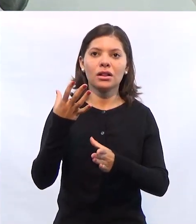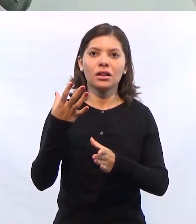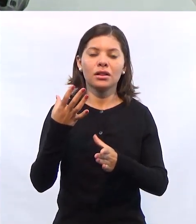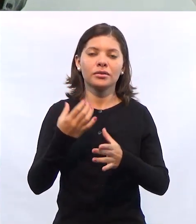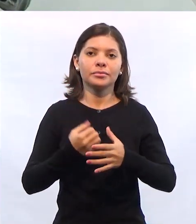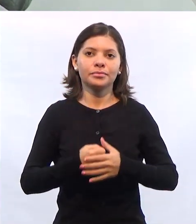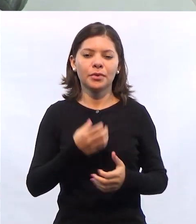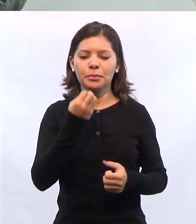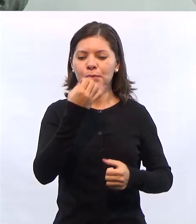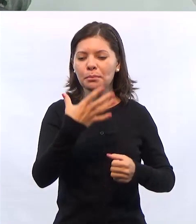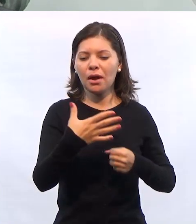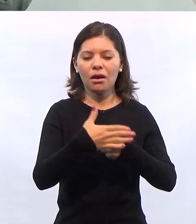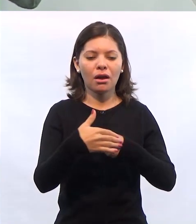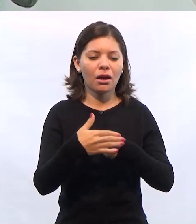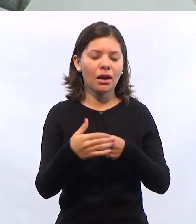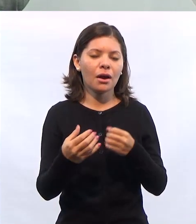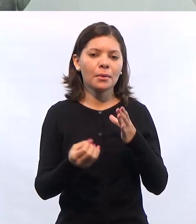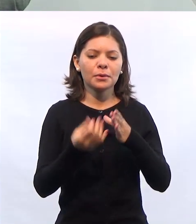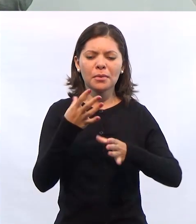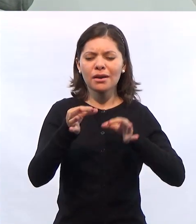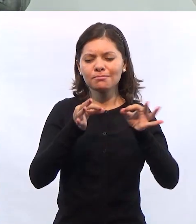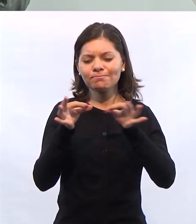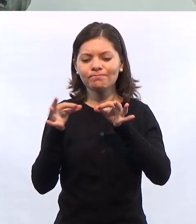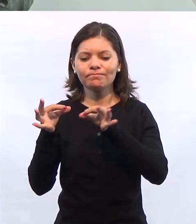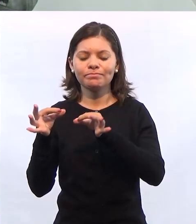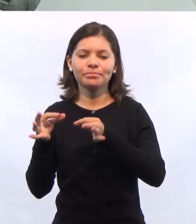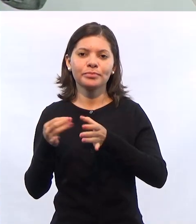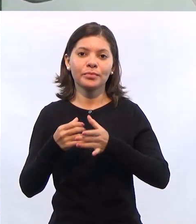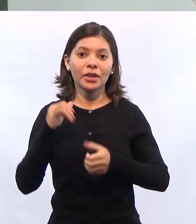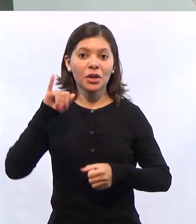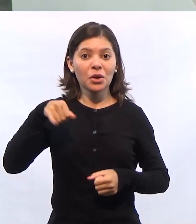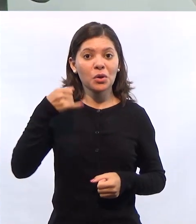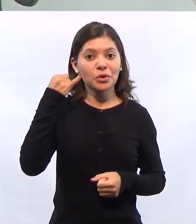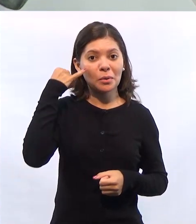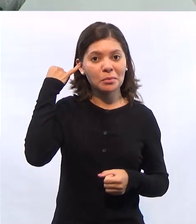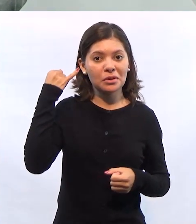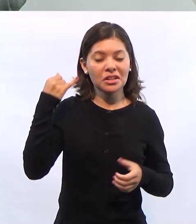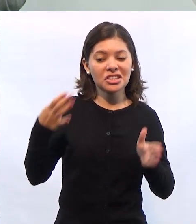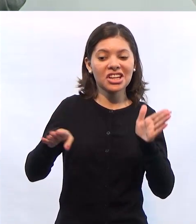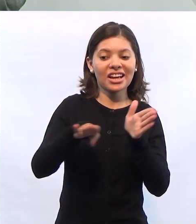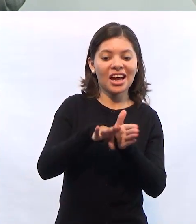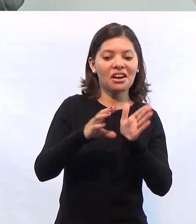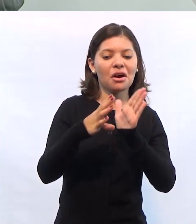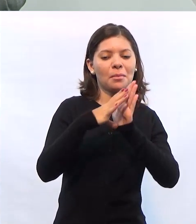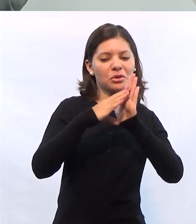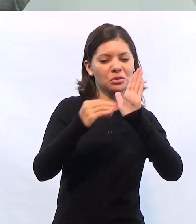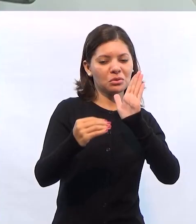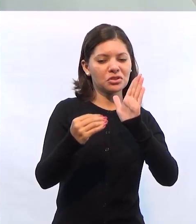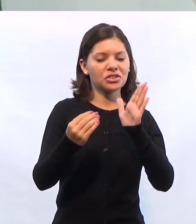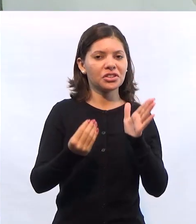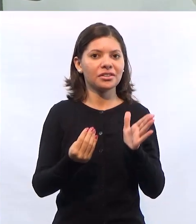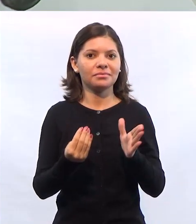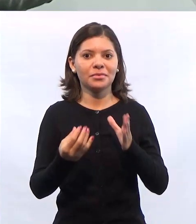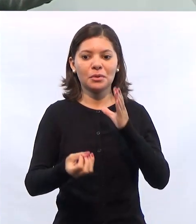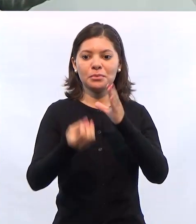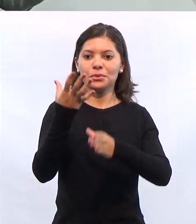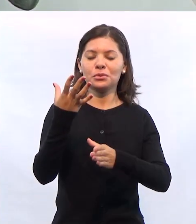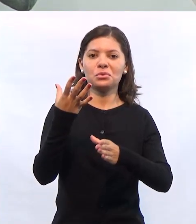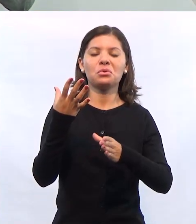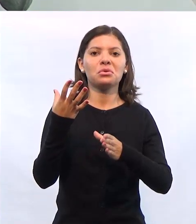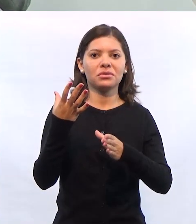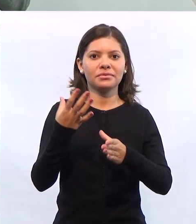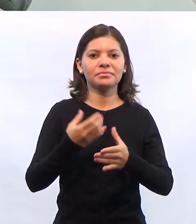organizações já estavam muito bem cuidadas muito bem organizadas e os Japoneses vieram com a sua metodologia trazendo uma mudança